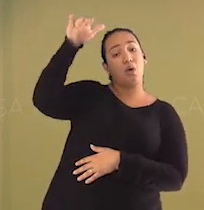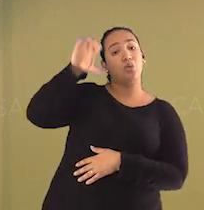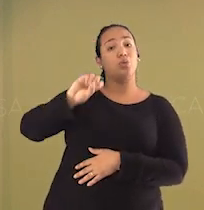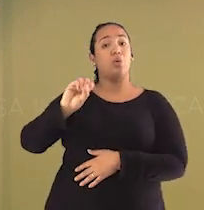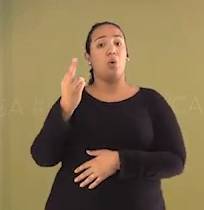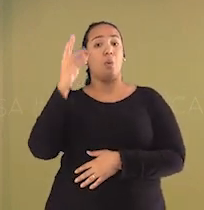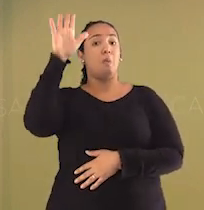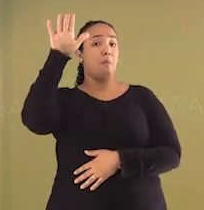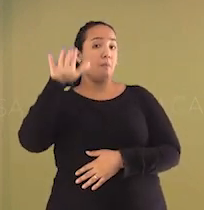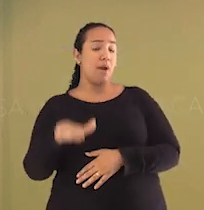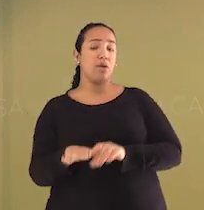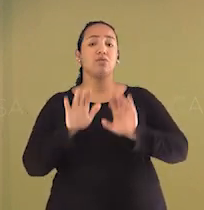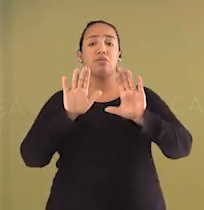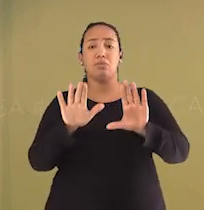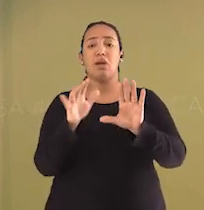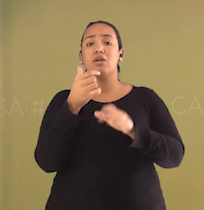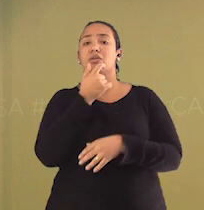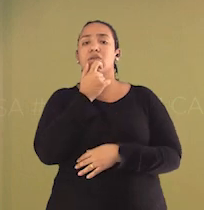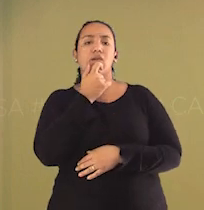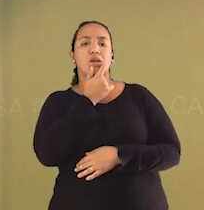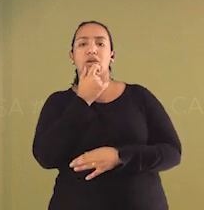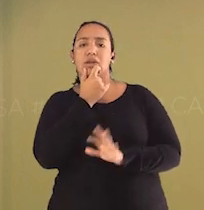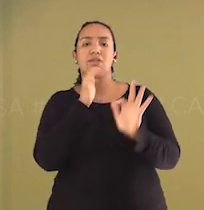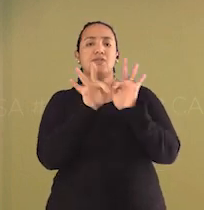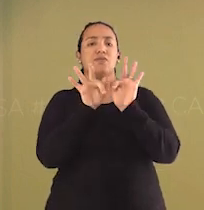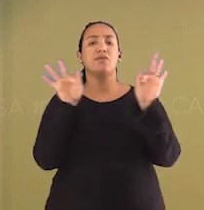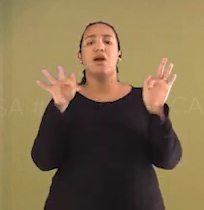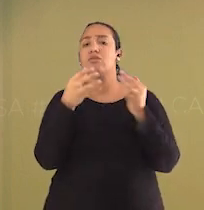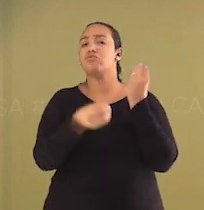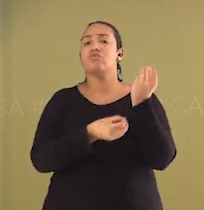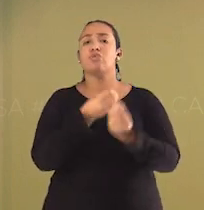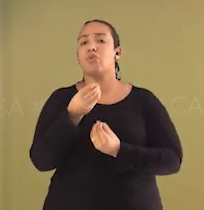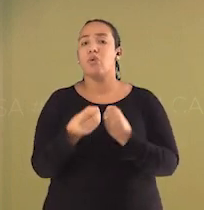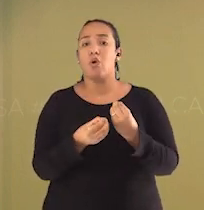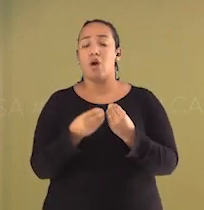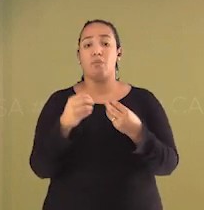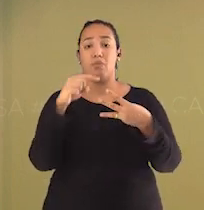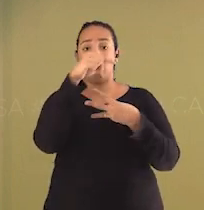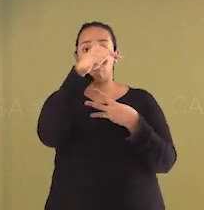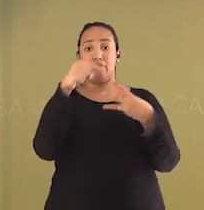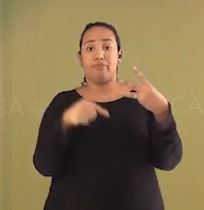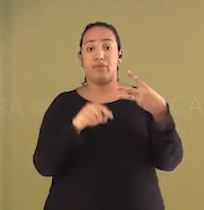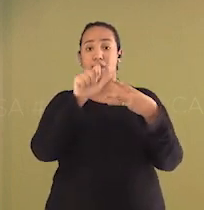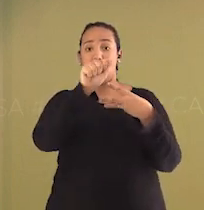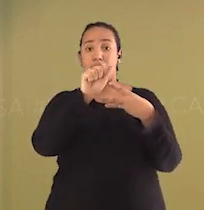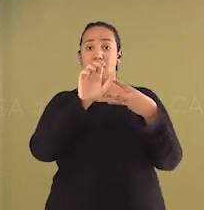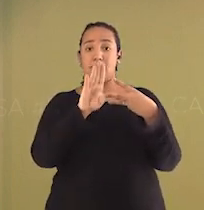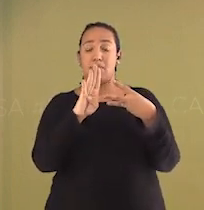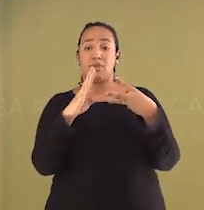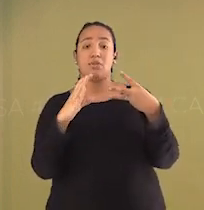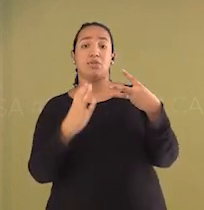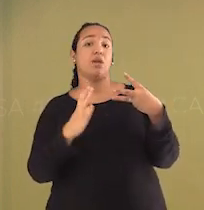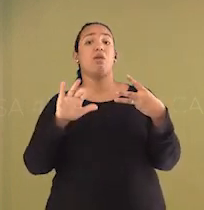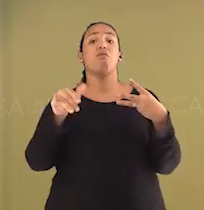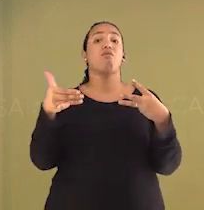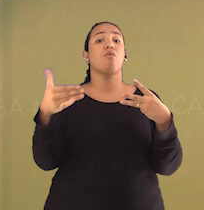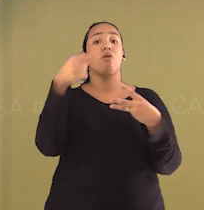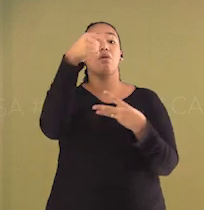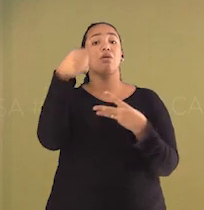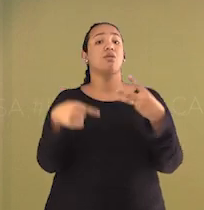são: are you heavy? Are you tall or short? Are you